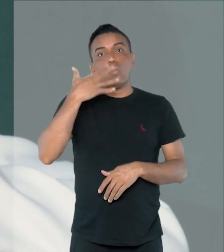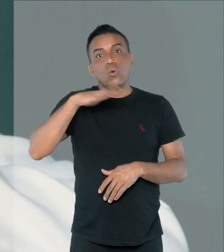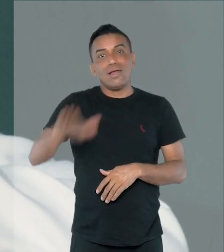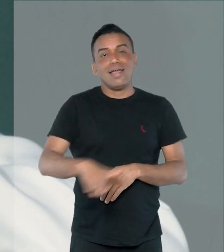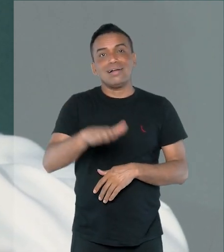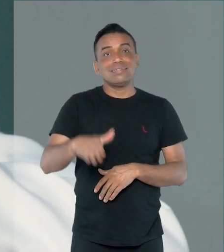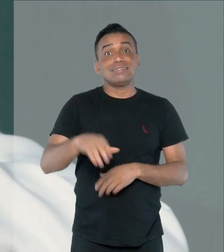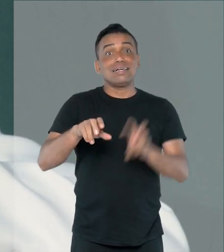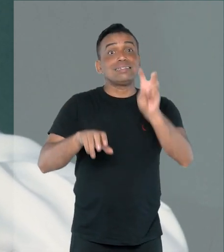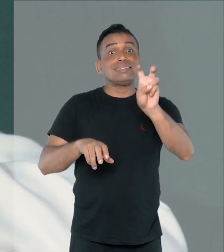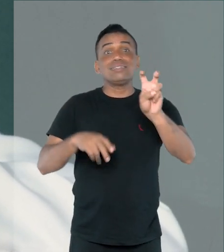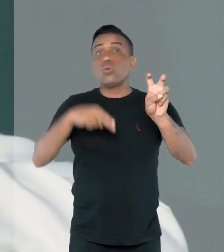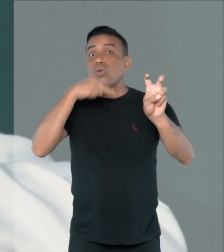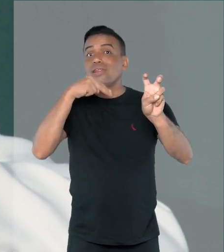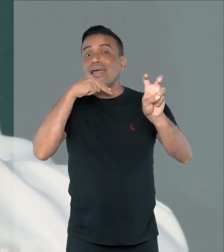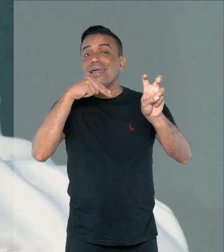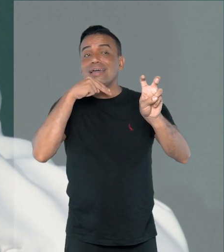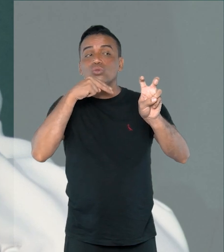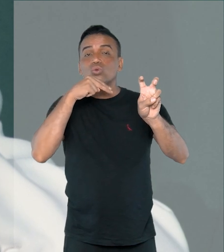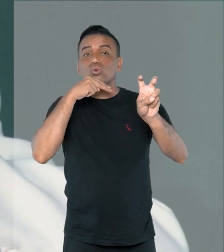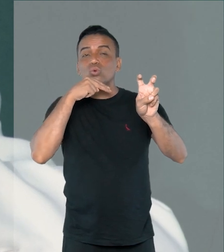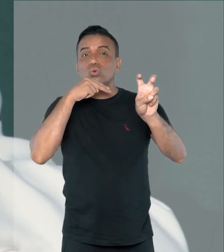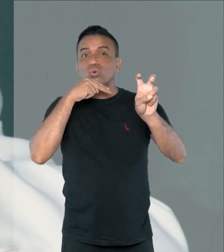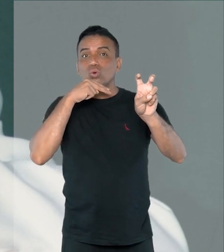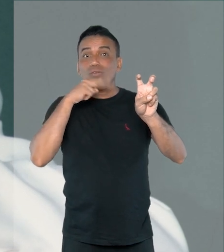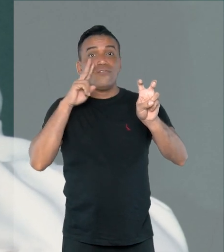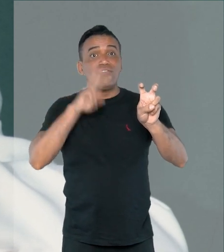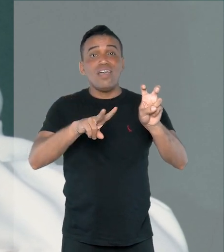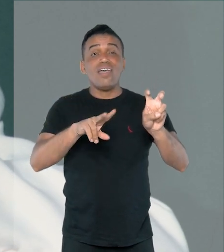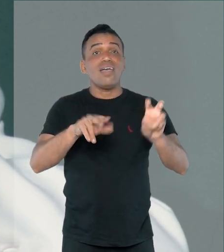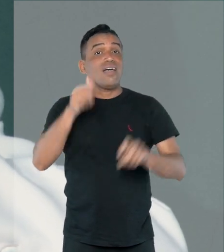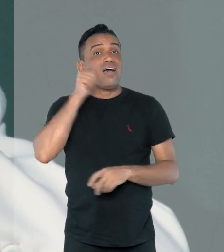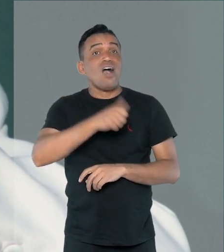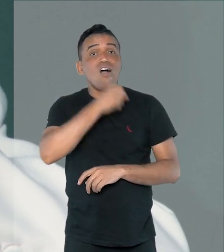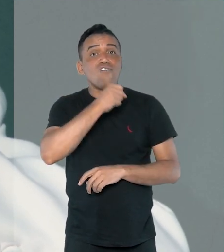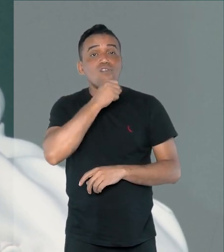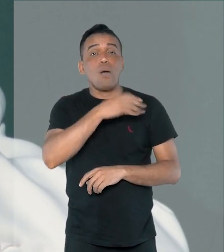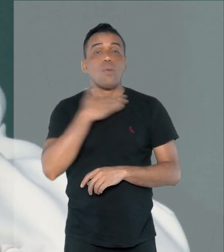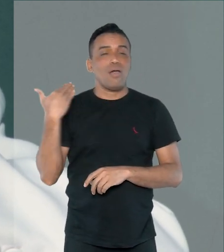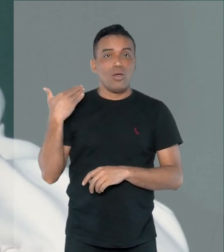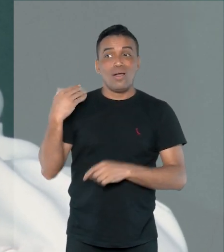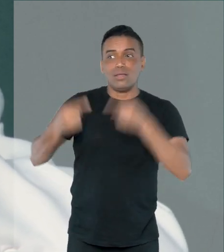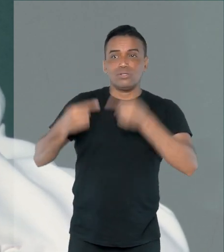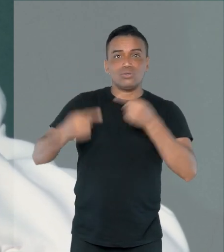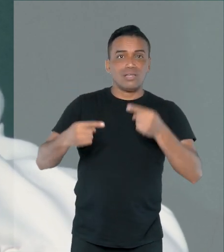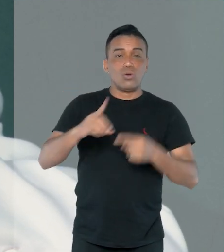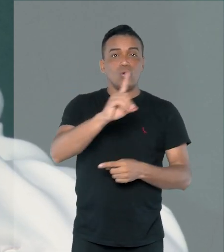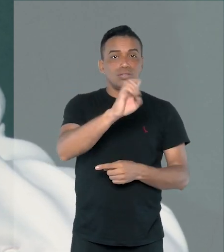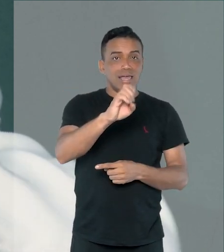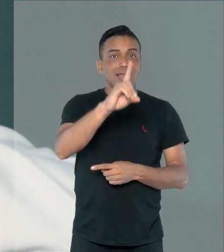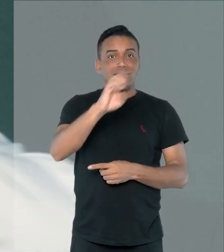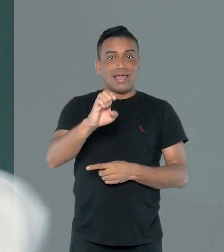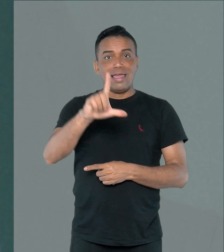avó. E ali tem uma discussão, né, da Bebele, que era a neta querida, dizendo: eu sonhei com a vovó essa noite, sonhei que ela está